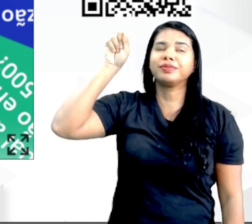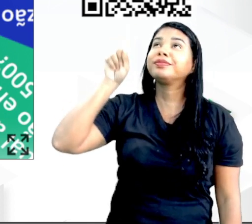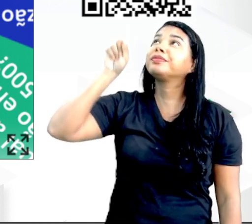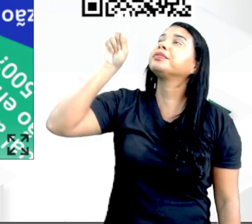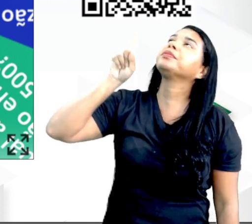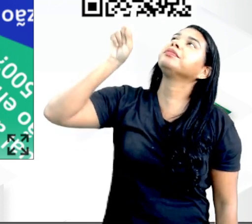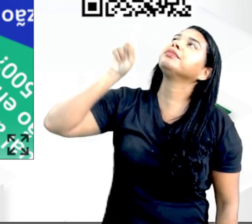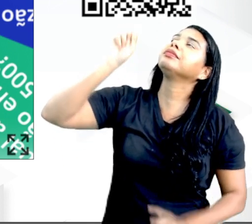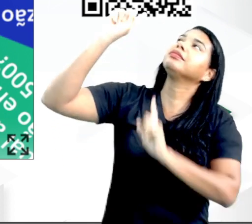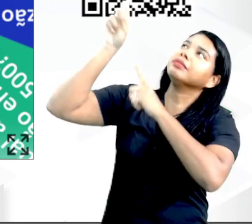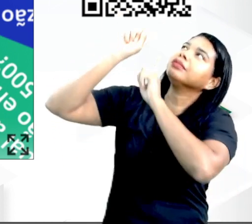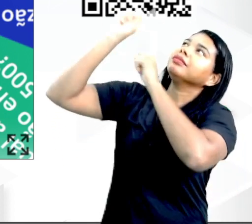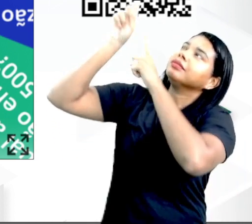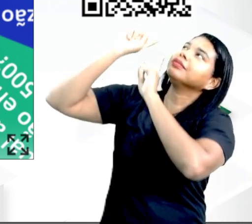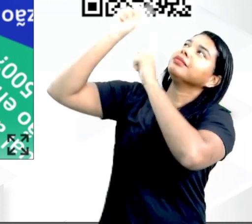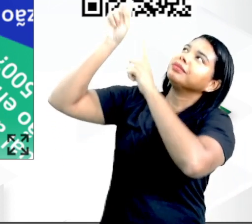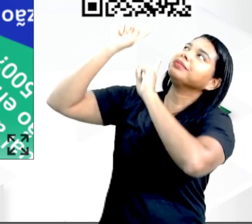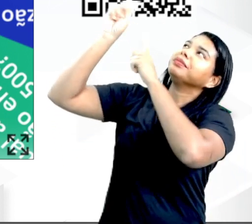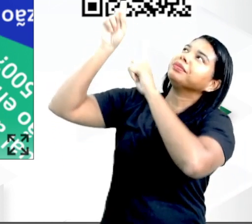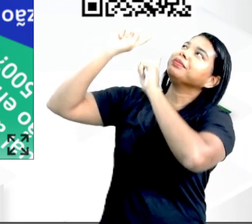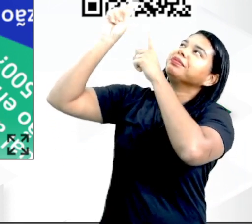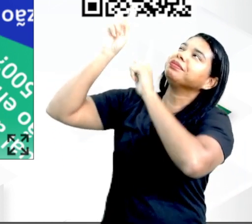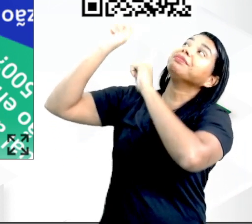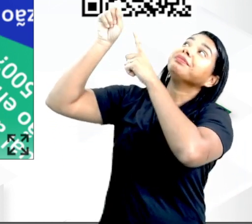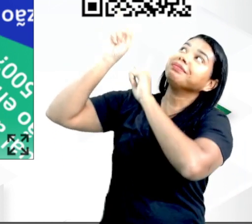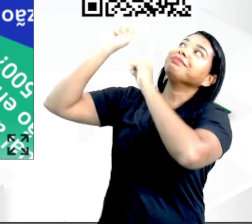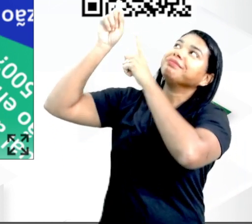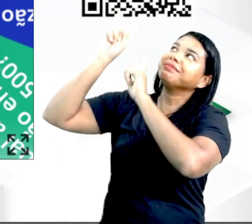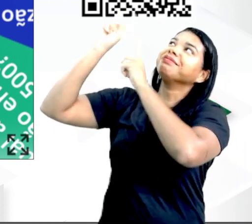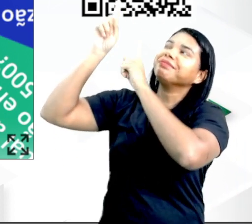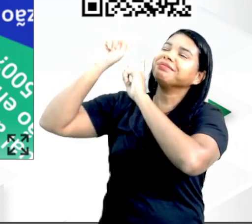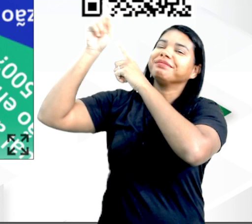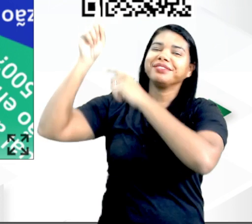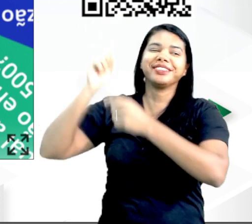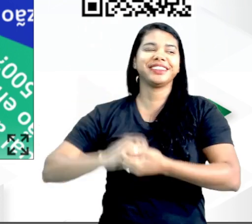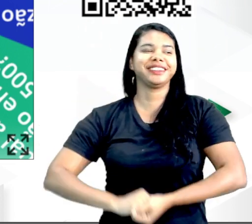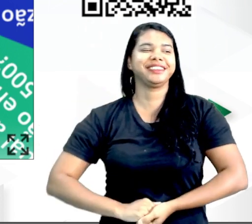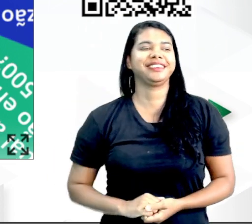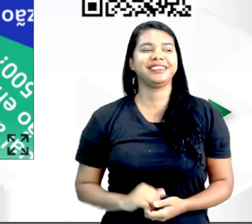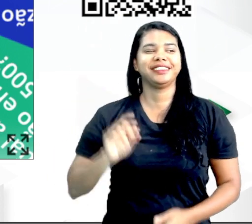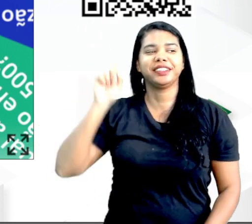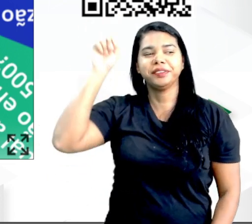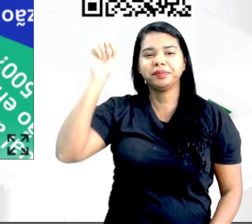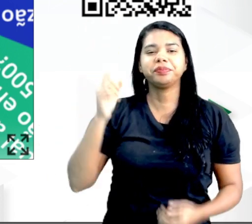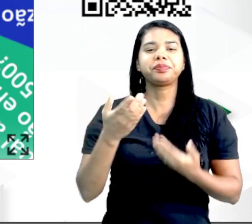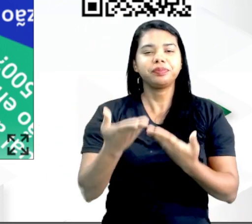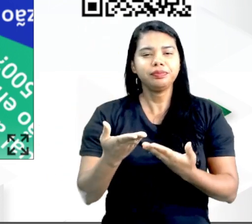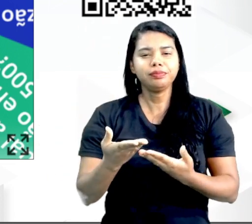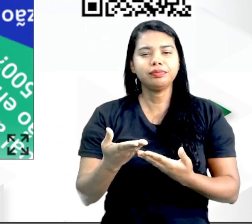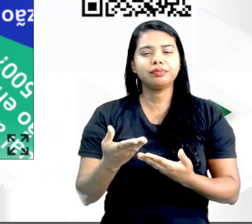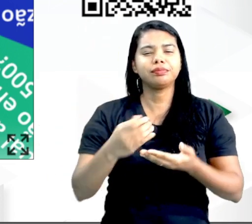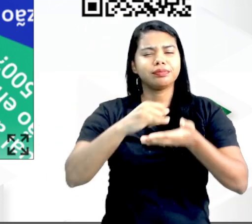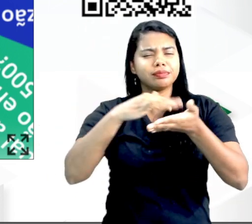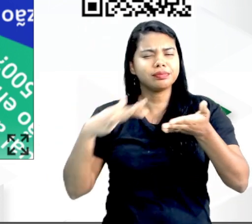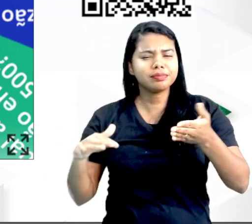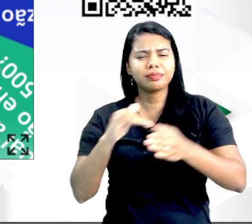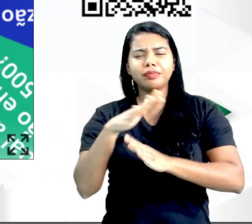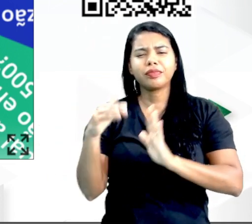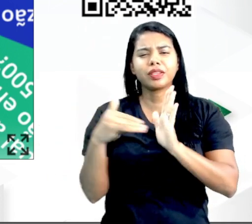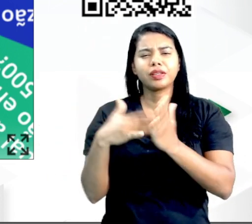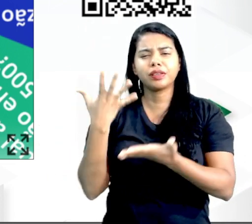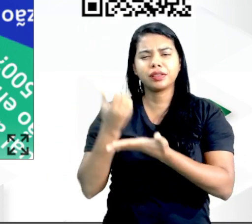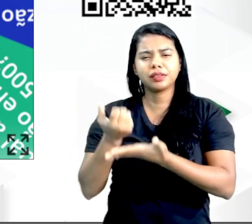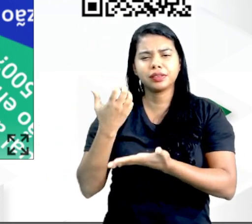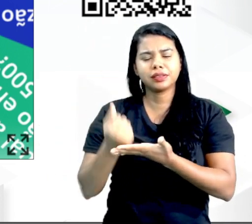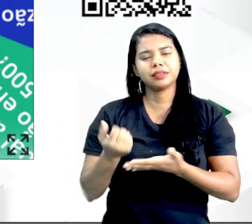quadradinho preto e branco aí na cabeça da mãe de Mia. Isso mesmo, Joyce, obrigado. E aí você vai ter acesso a essa plataforma que nós baixamos